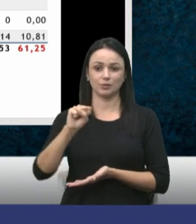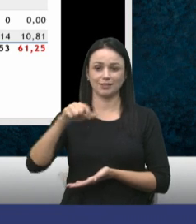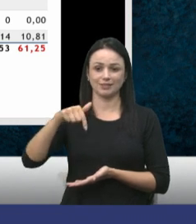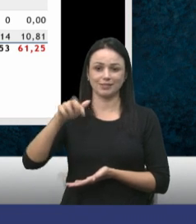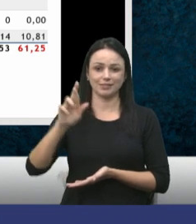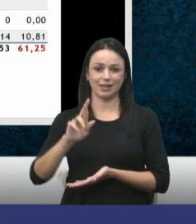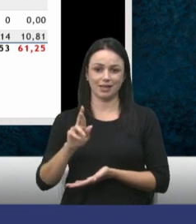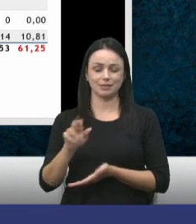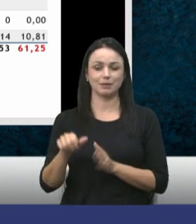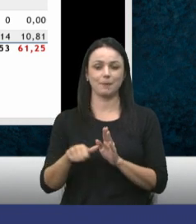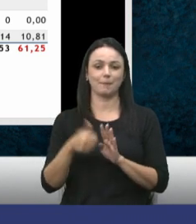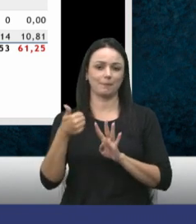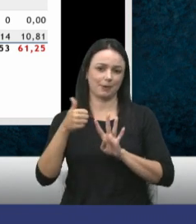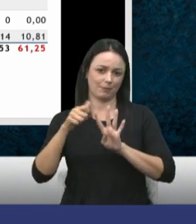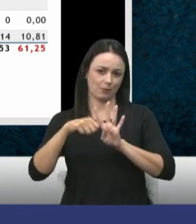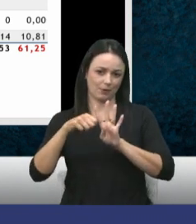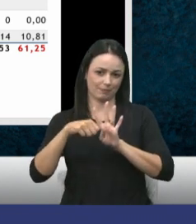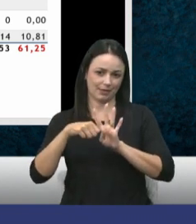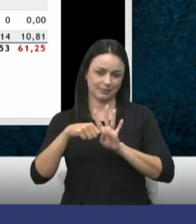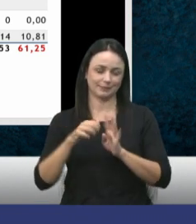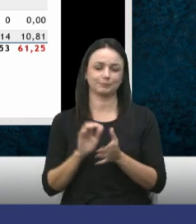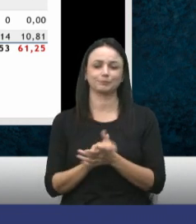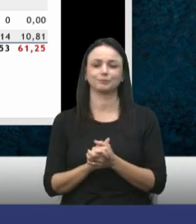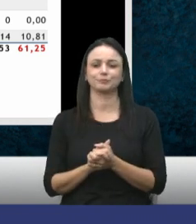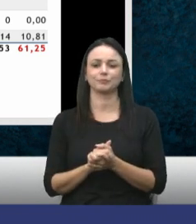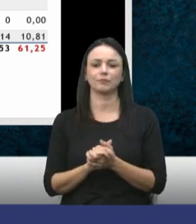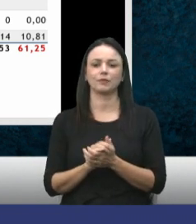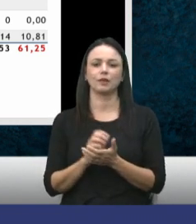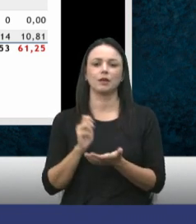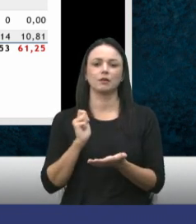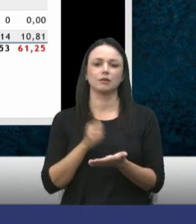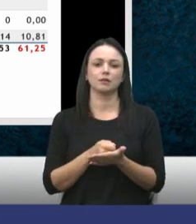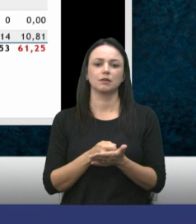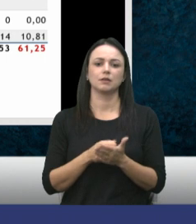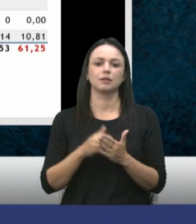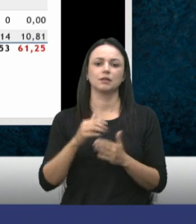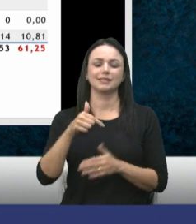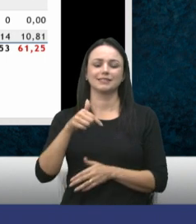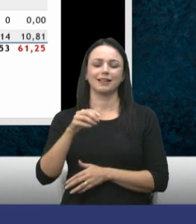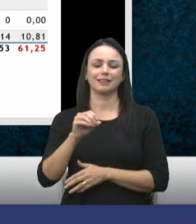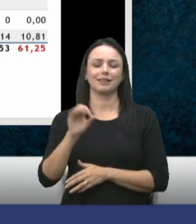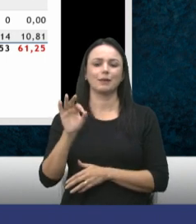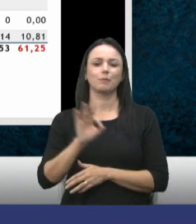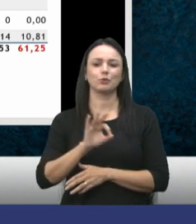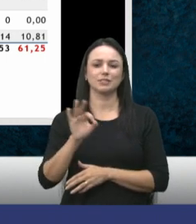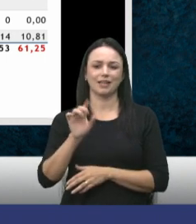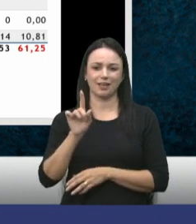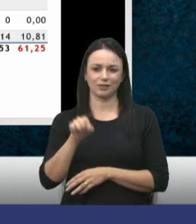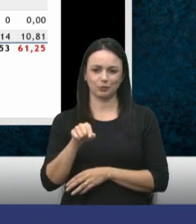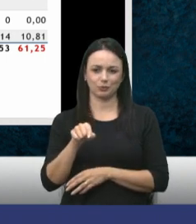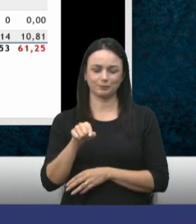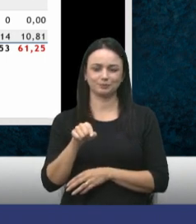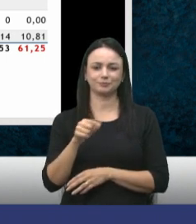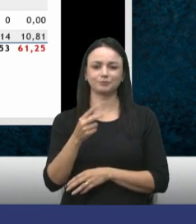29.388.187 no primeiro quadrimestre. A aplicação mínima de 70% é de R$